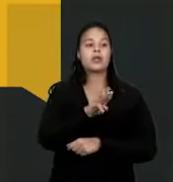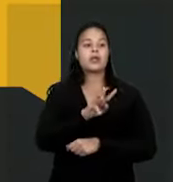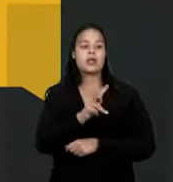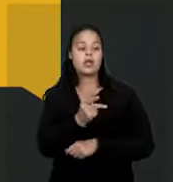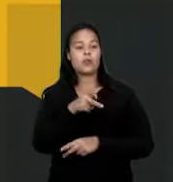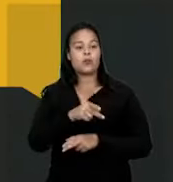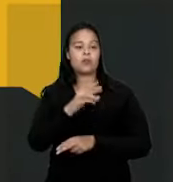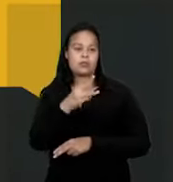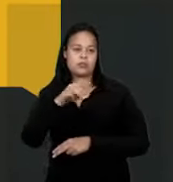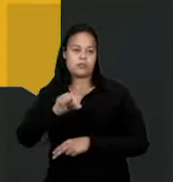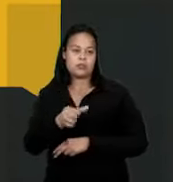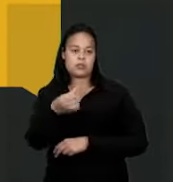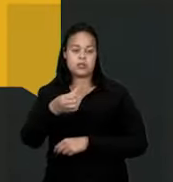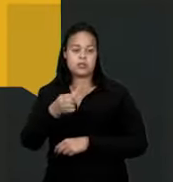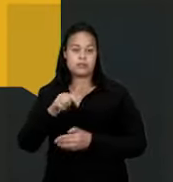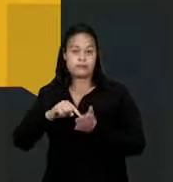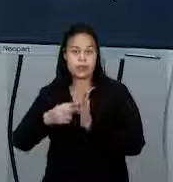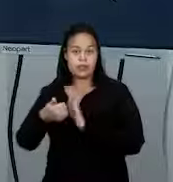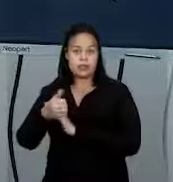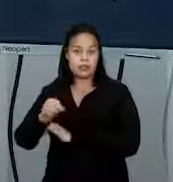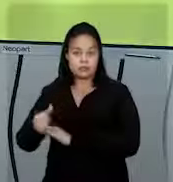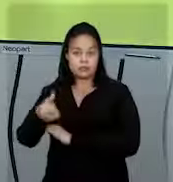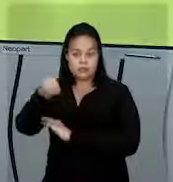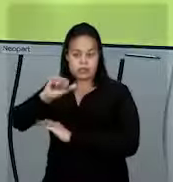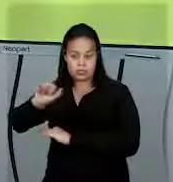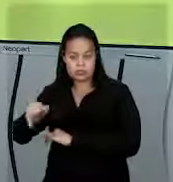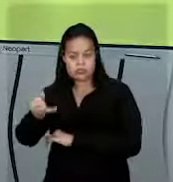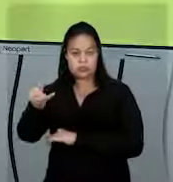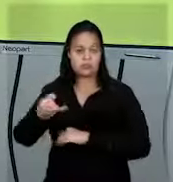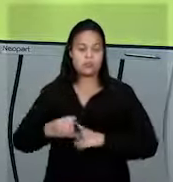à sexta joules.